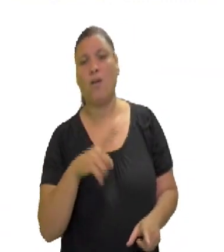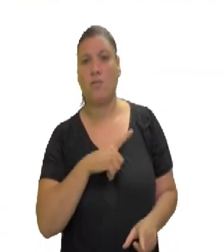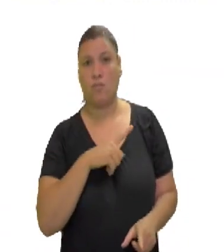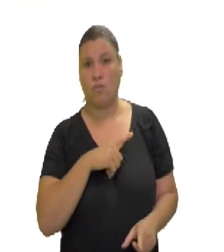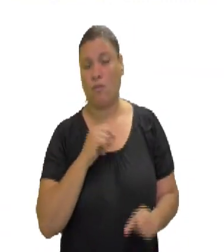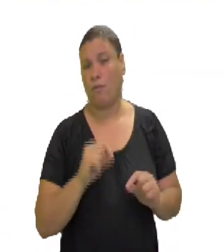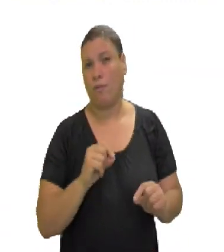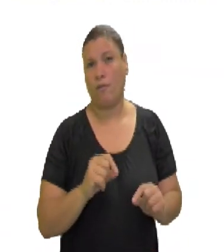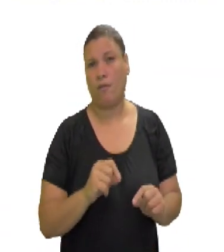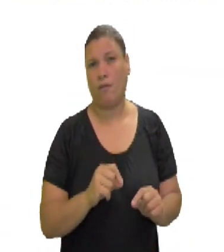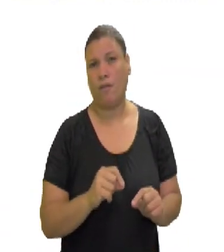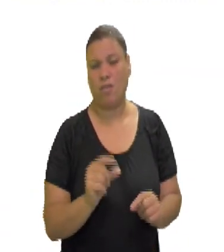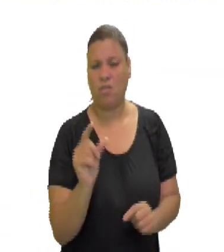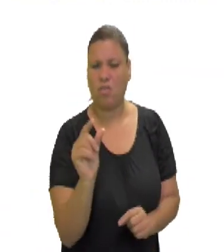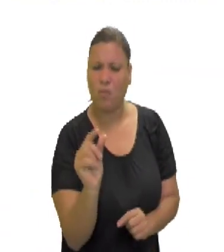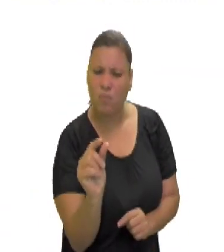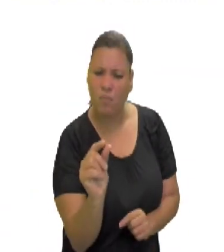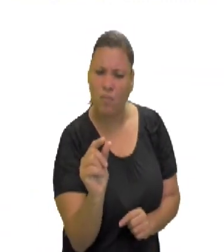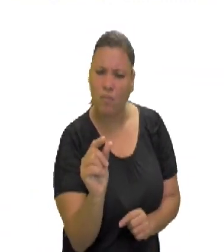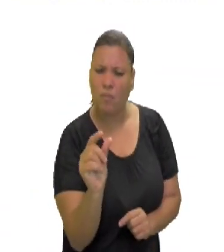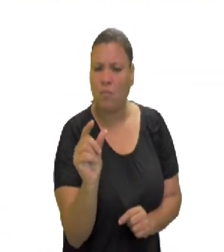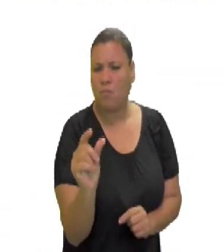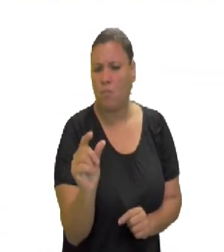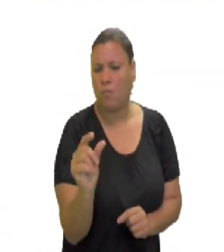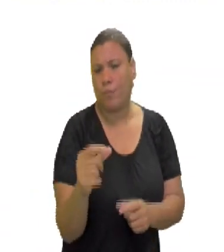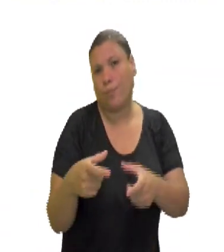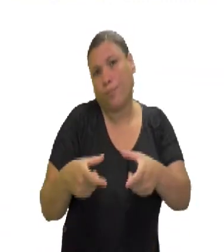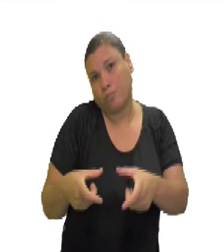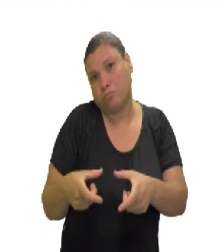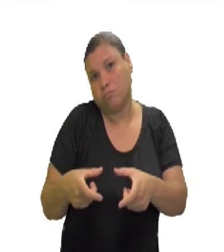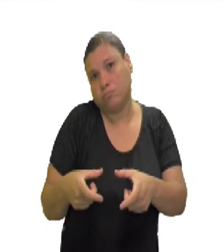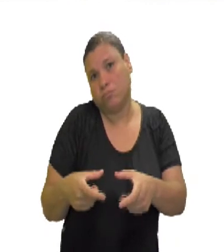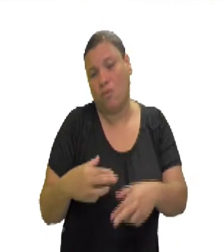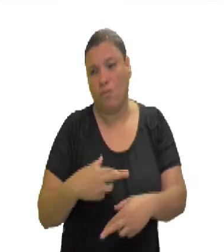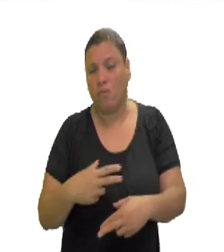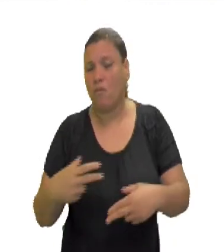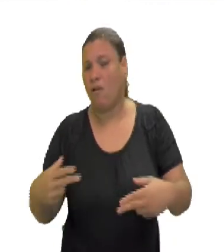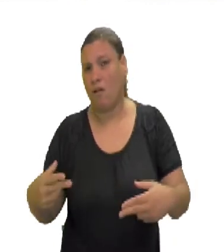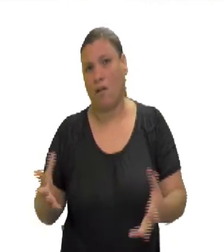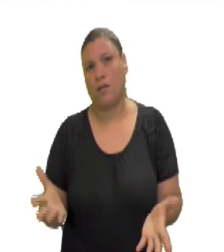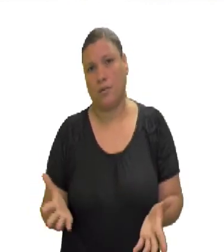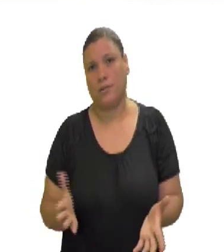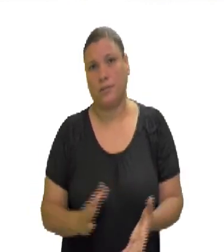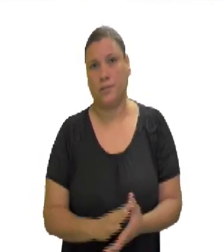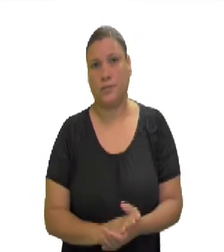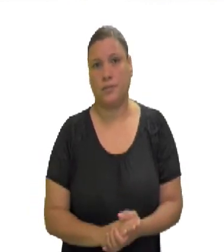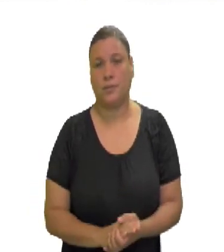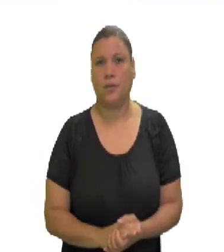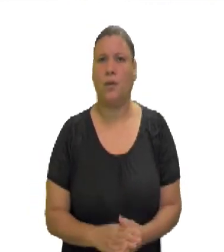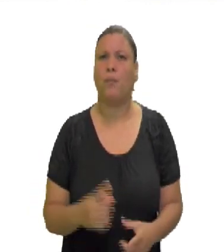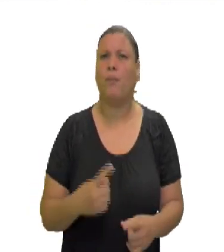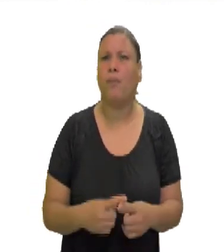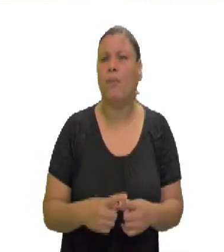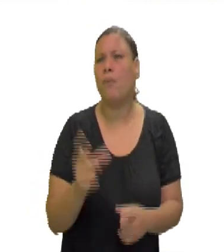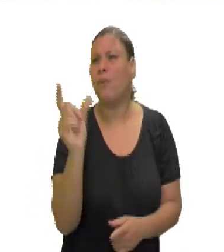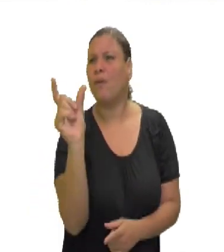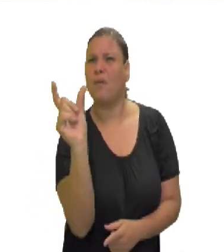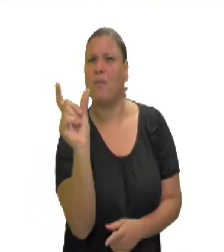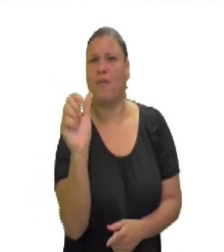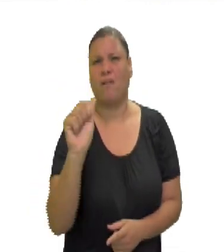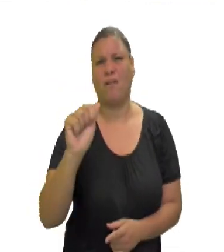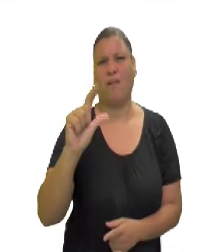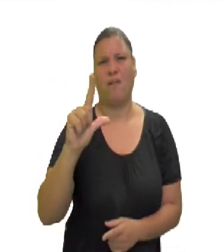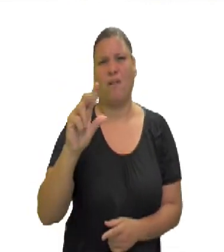iam juntando esse ouro. Por isso o nome ouro de aluvião. Por quê? Por que a gente tem que falar disso? Tem situações